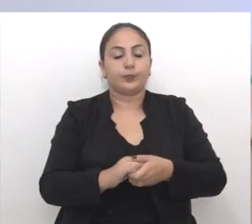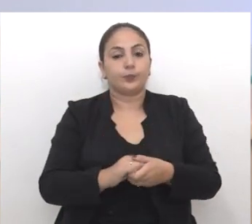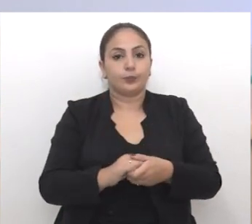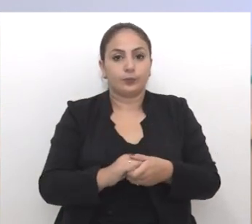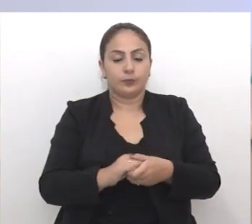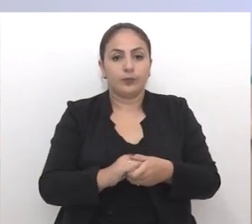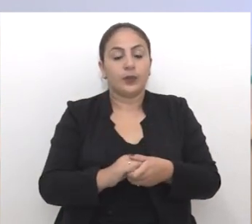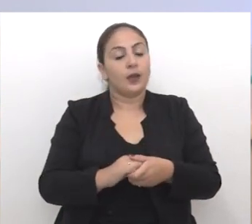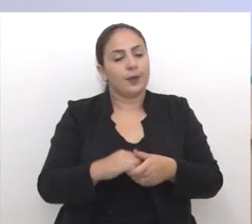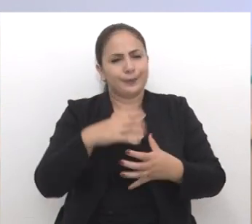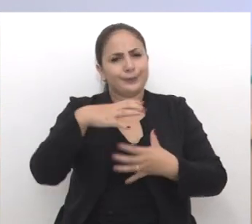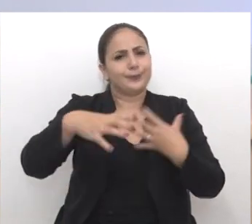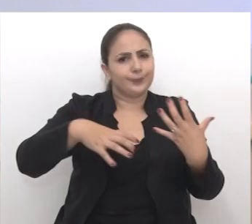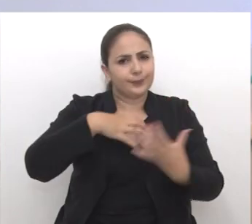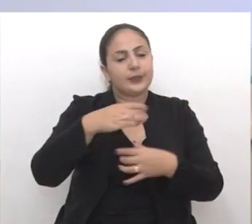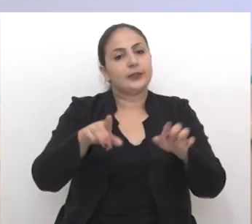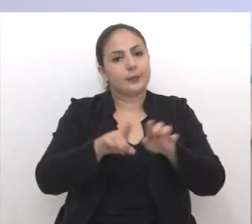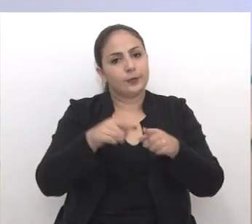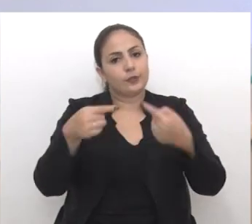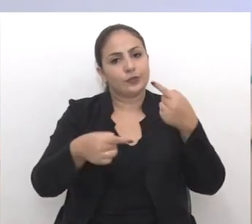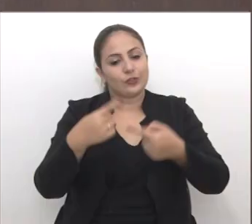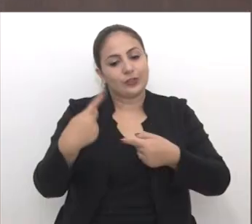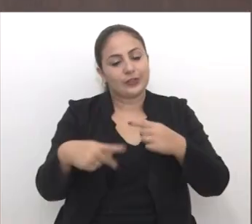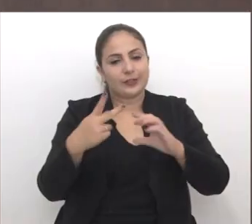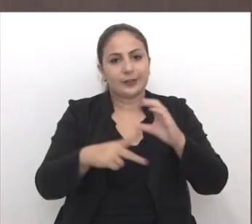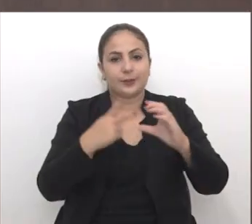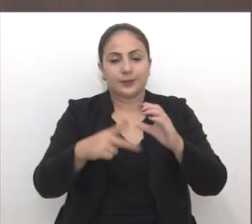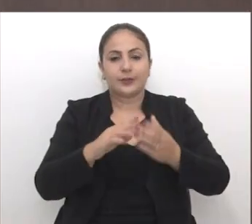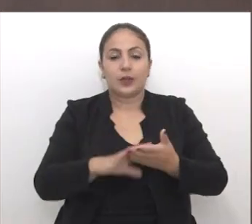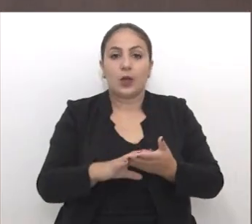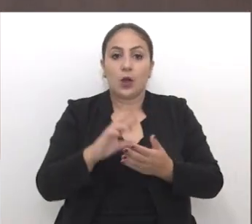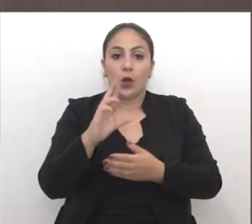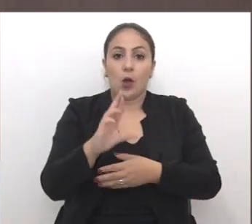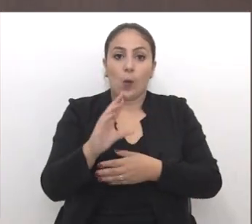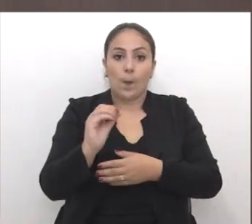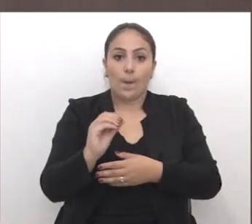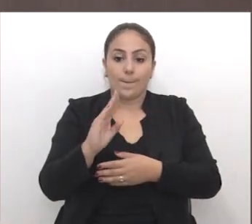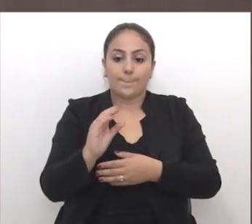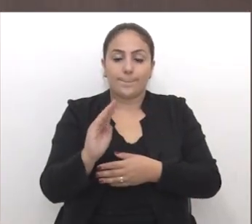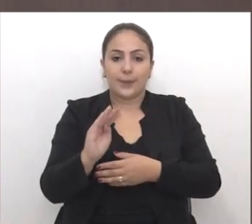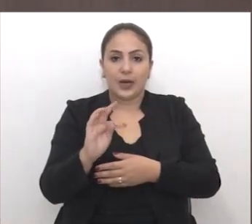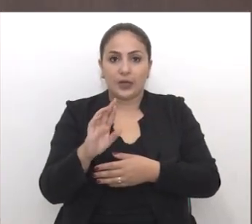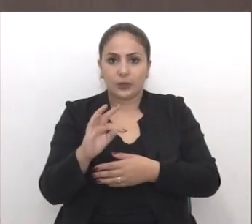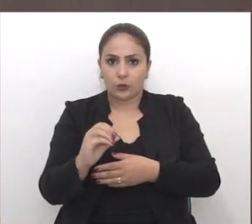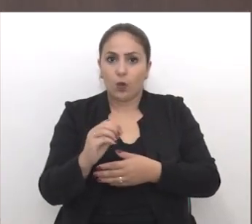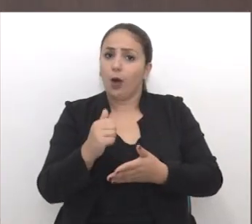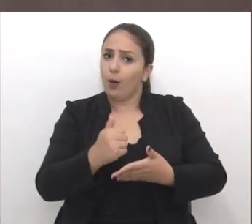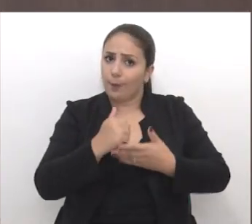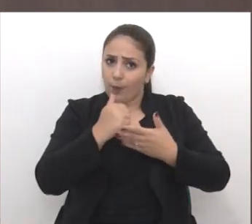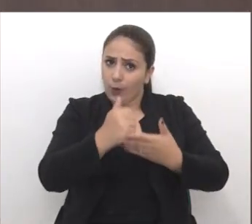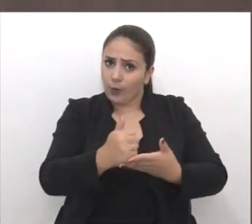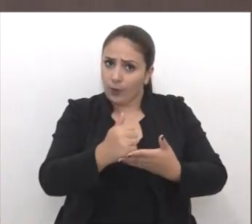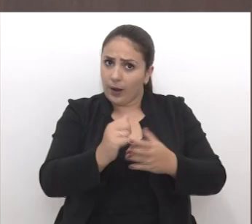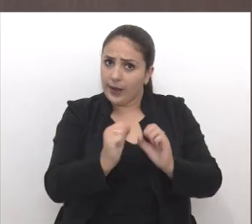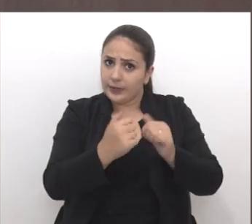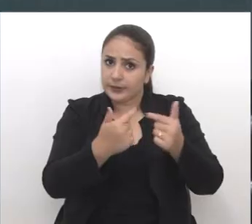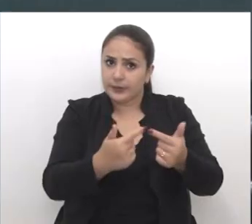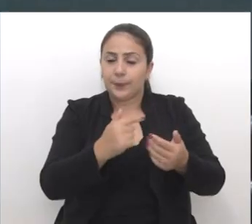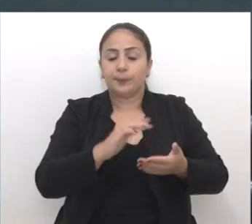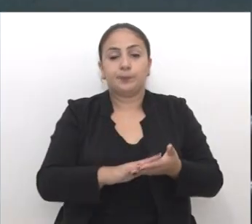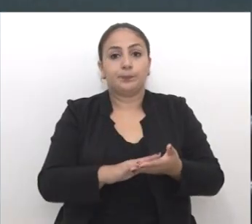repercutiu também aqui na Câmara de Vereadores. Roberto Gabriel Tozon se posicionou a favor da